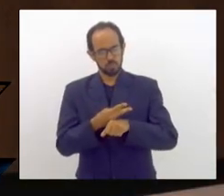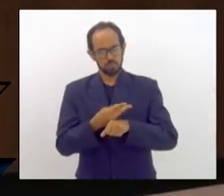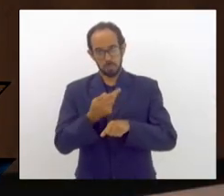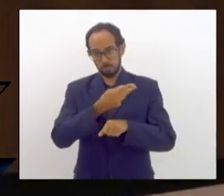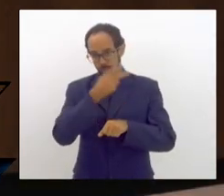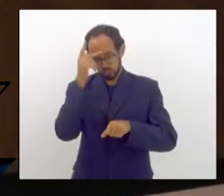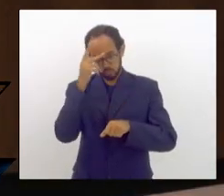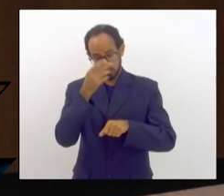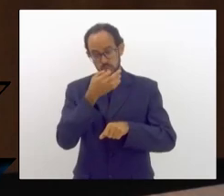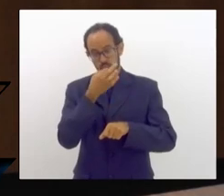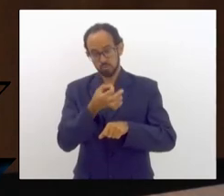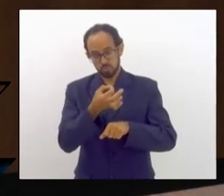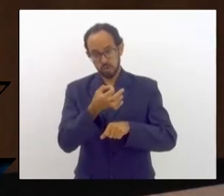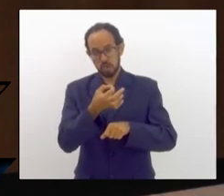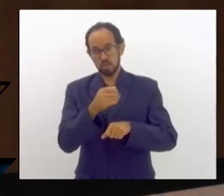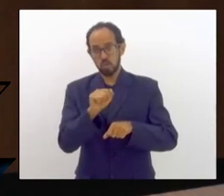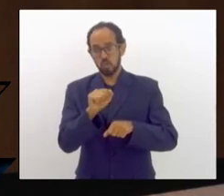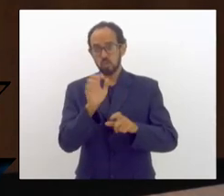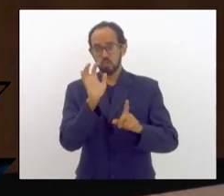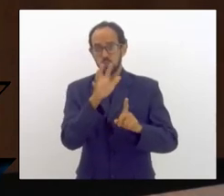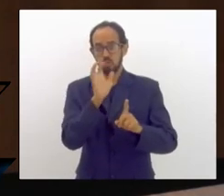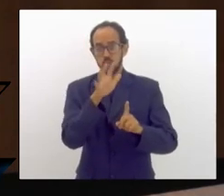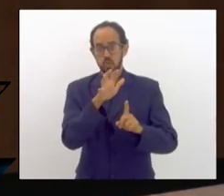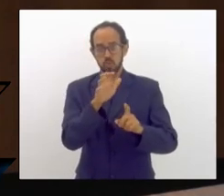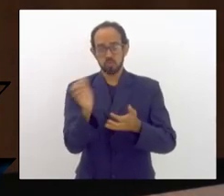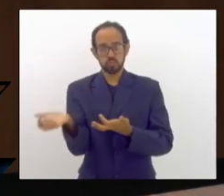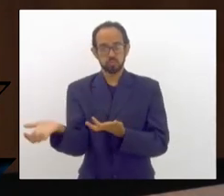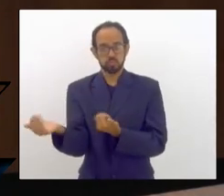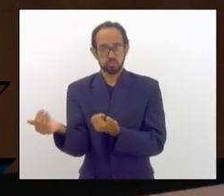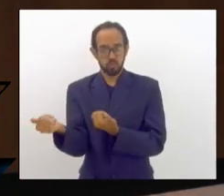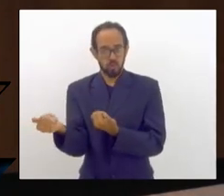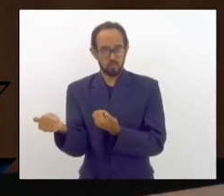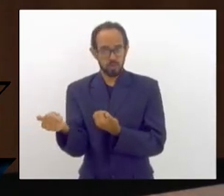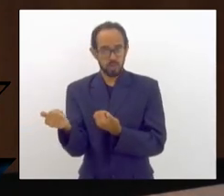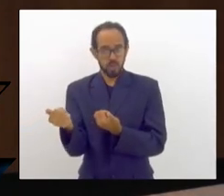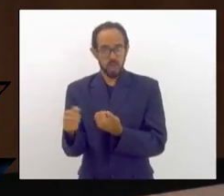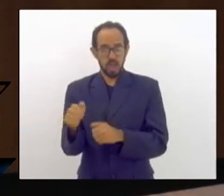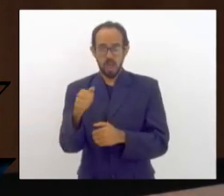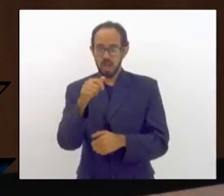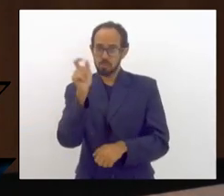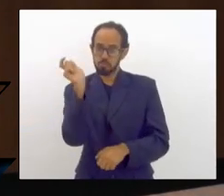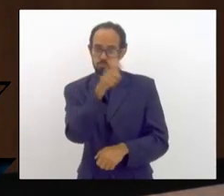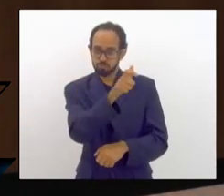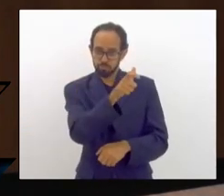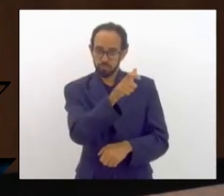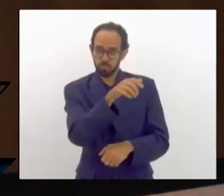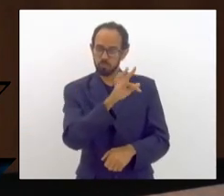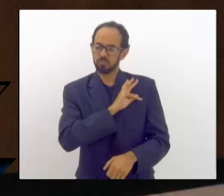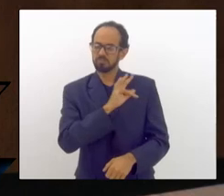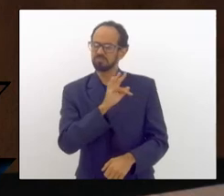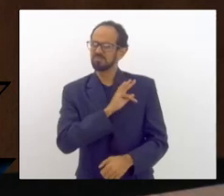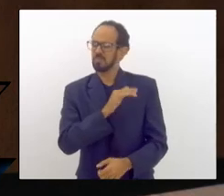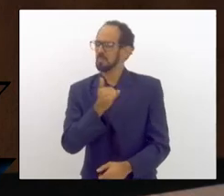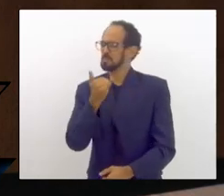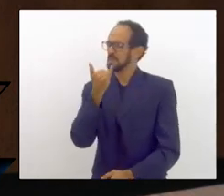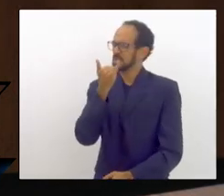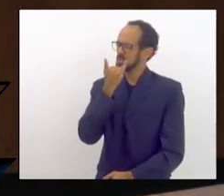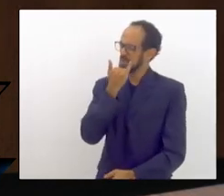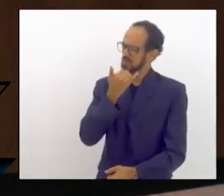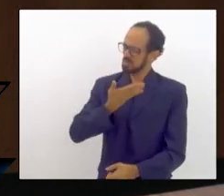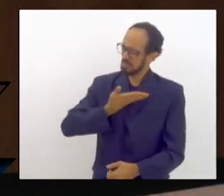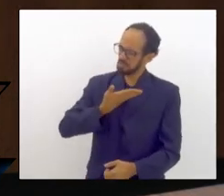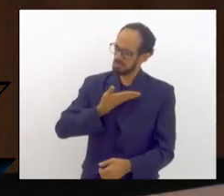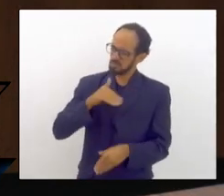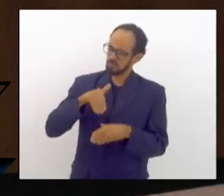ou que estimula um jovem a desacatar um policial, me perdoem os amigos que